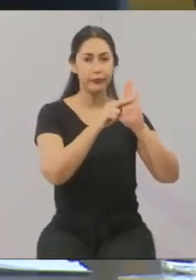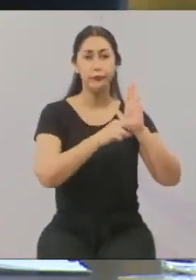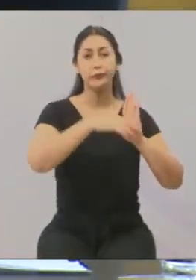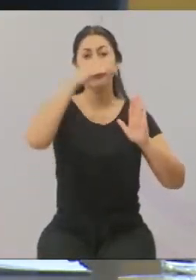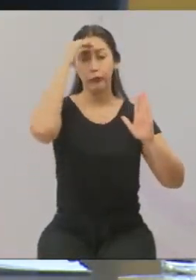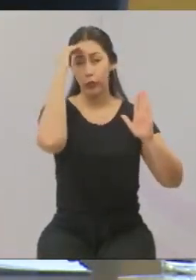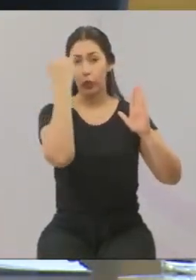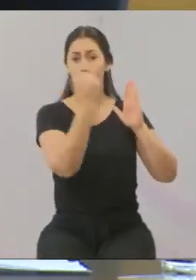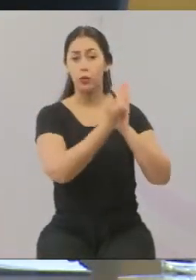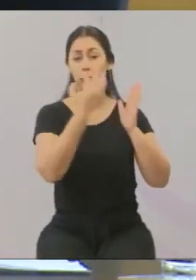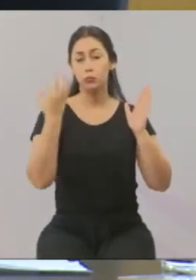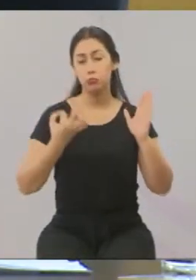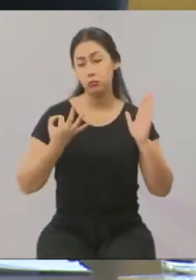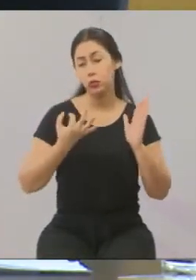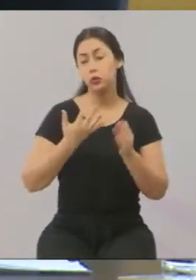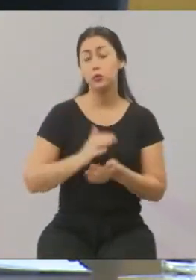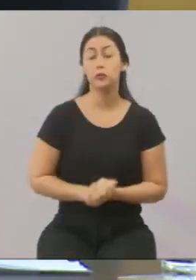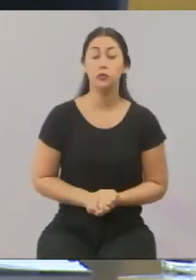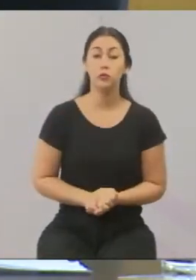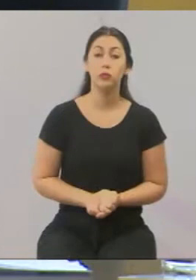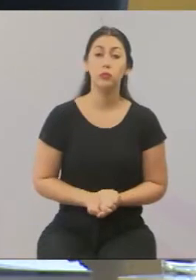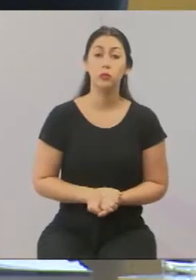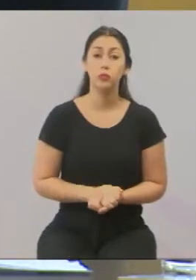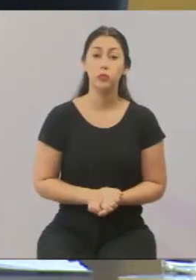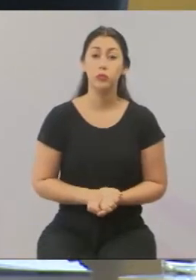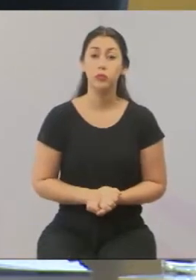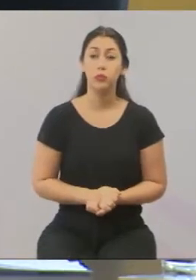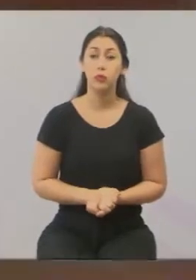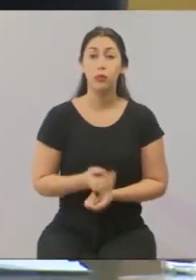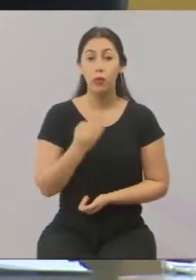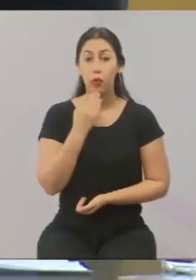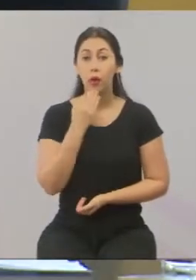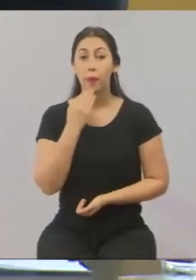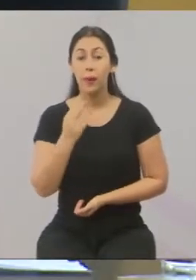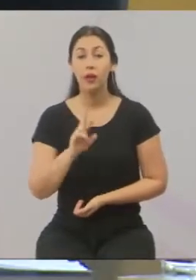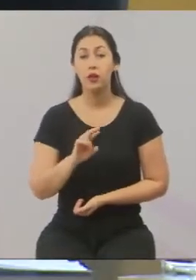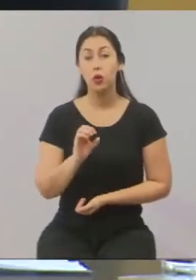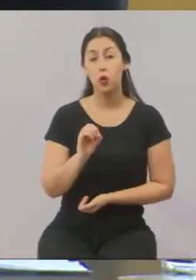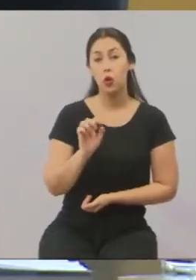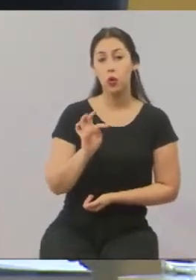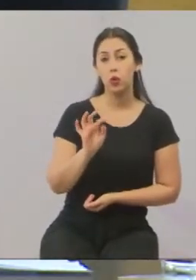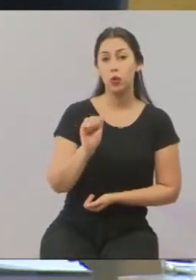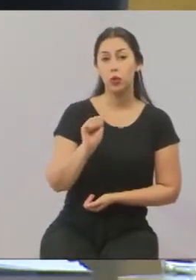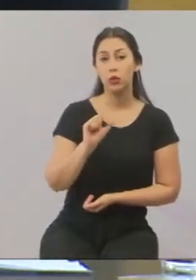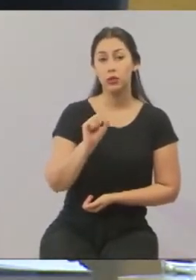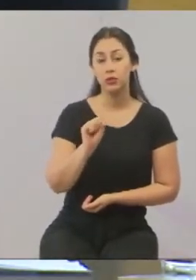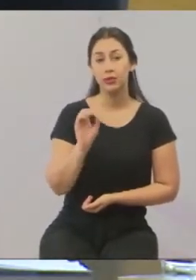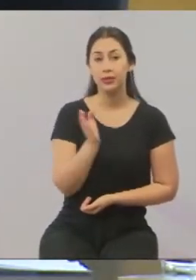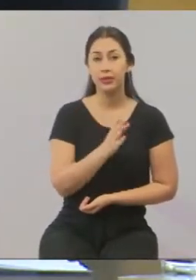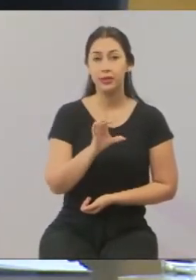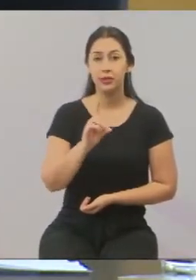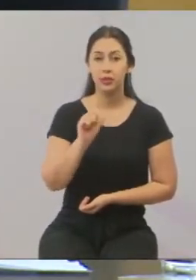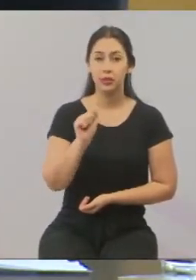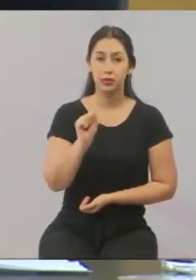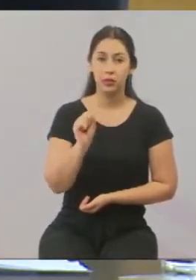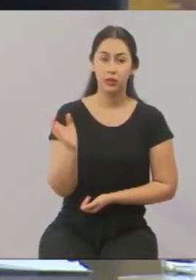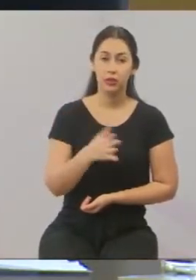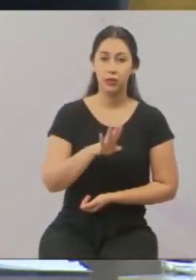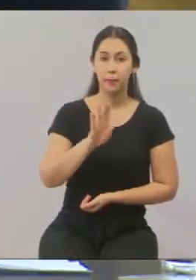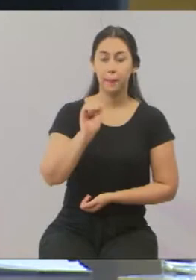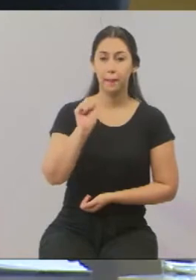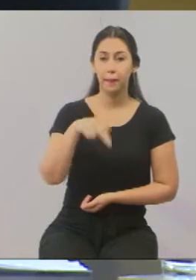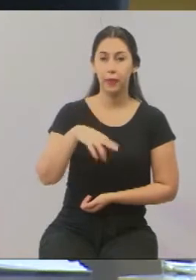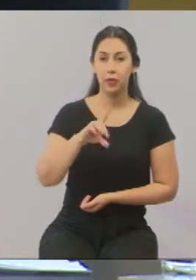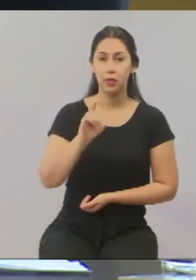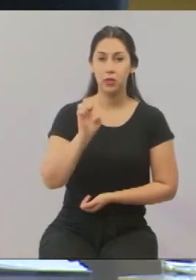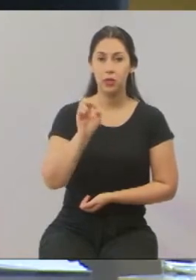Plenário, cumpridas as formalidades regimentais, seja oficiada a concessionária Rotas da Bandeira, solicitando colocação de iluminação pública sobre o